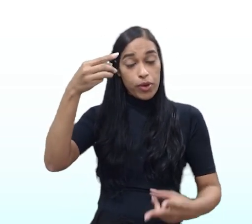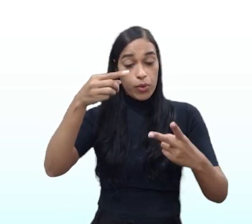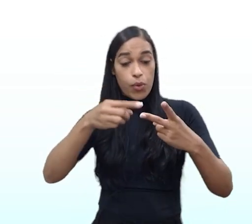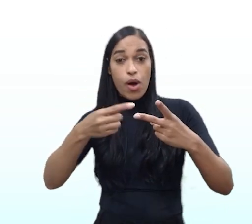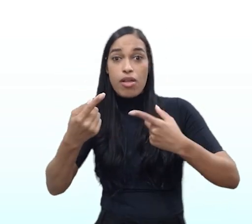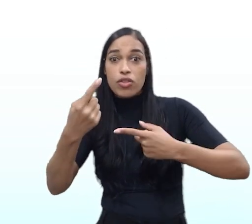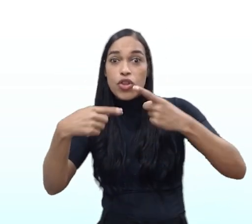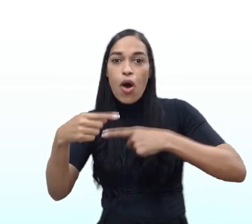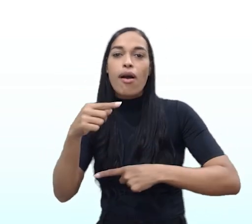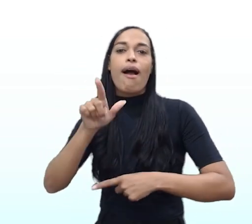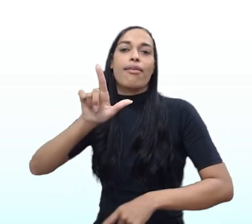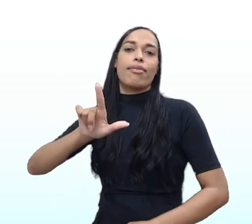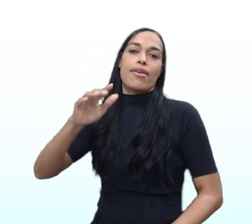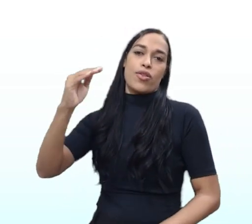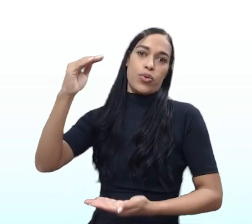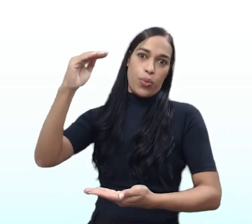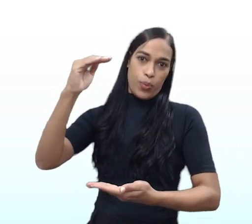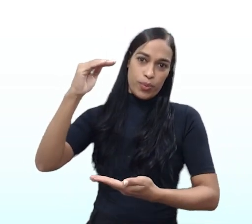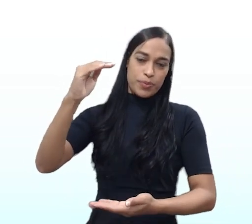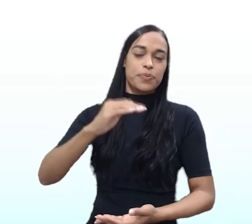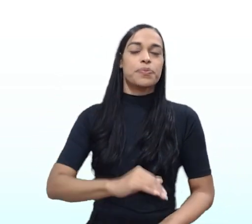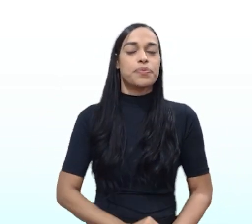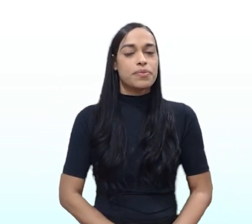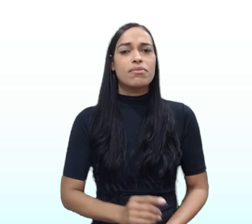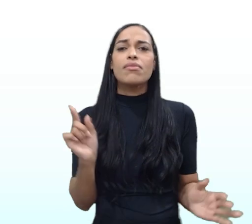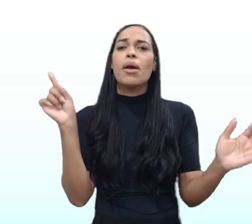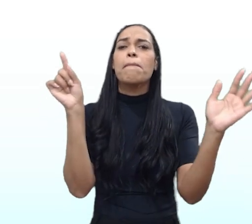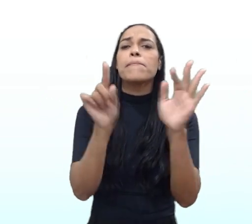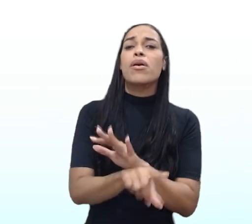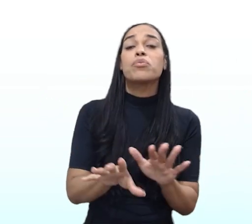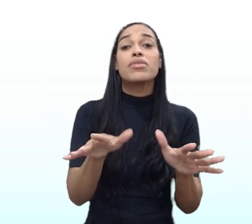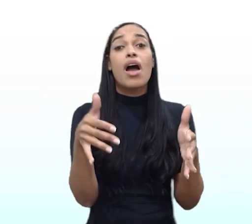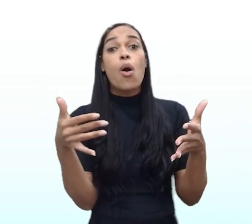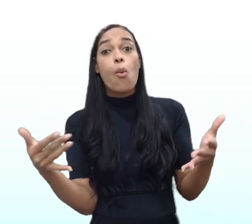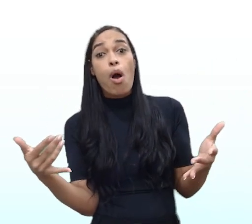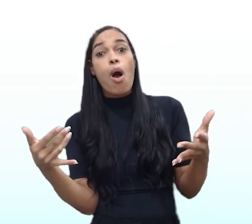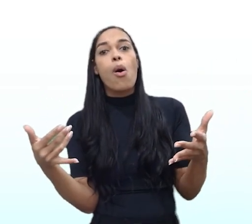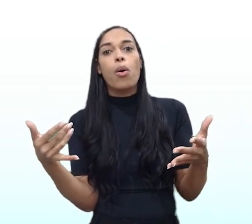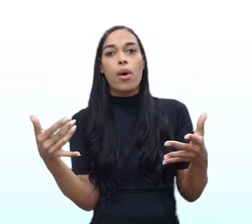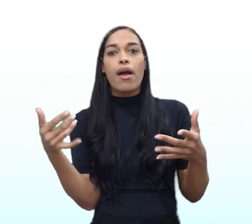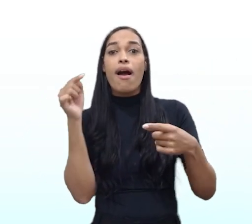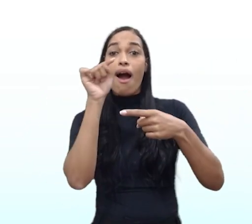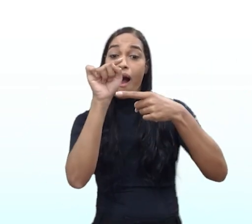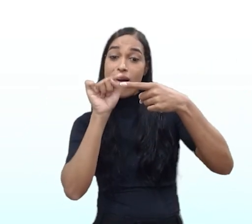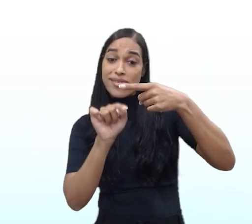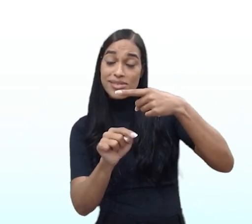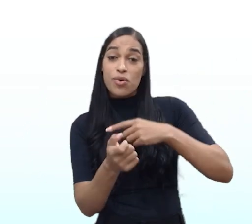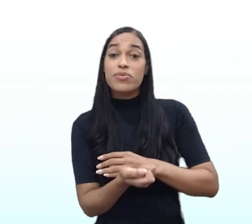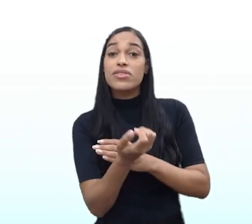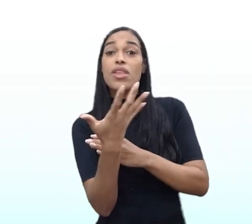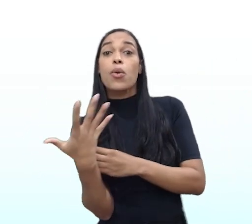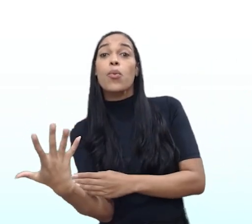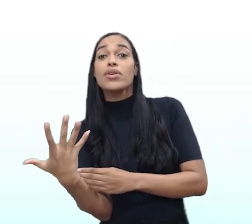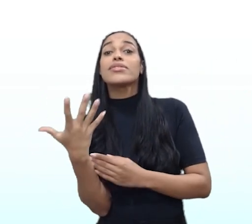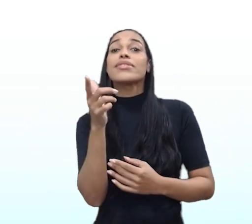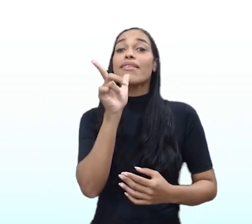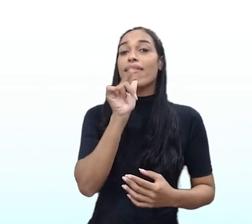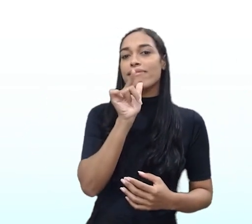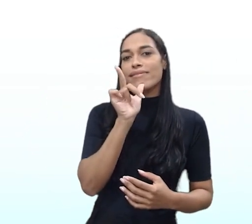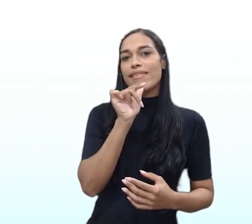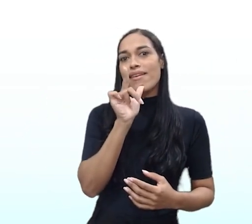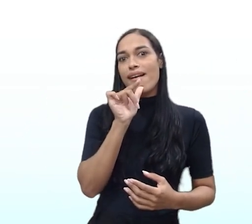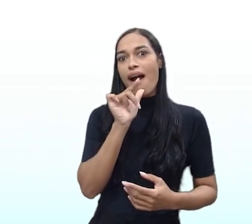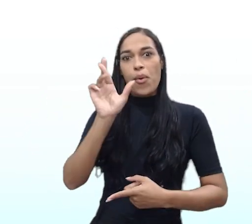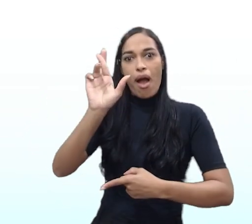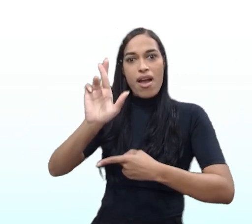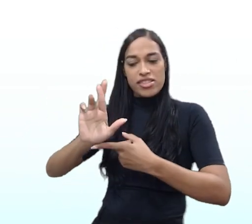para você poder fazer a correlação. Então a pergunta é, qual é a razão da quantidade de água que